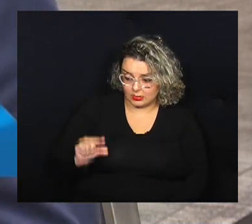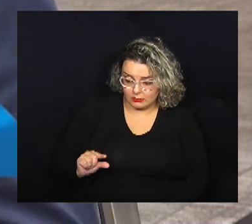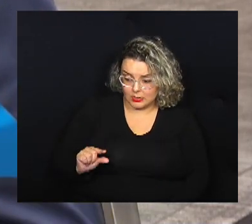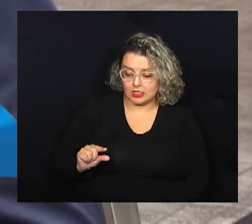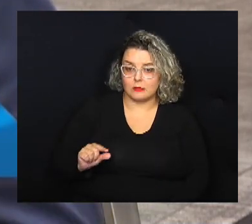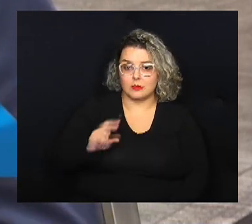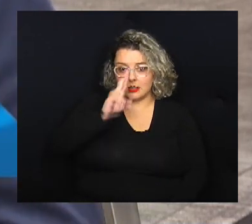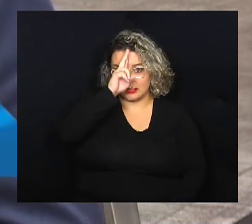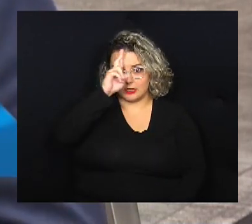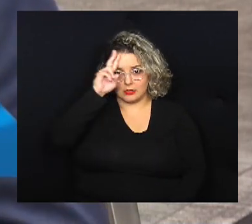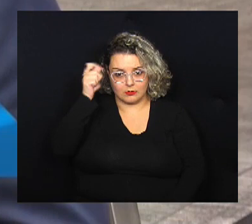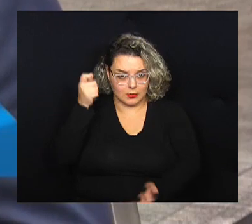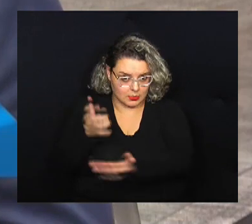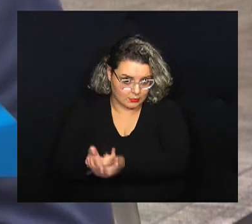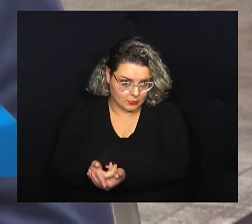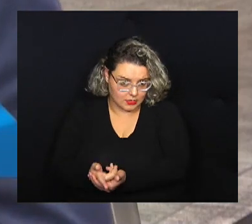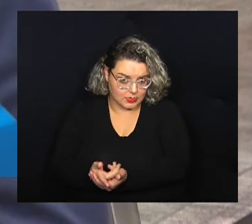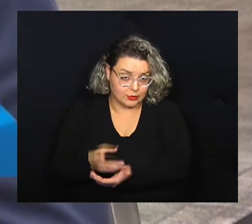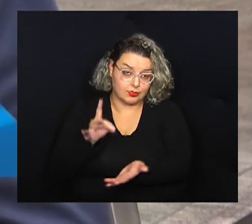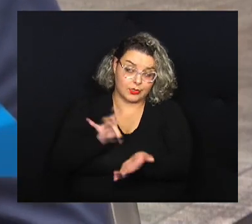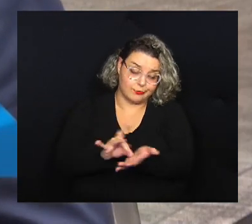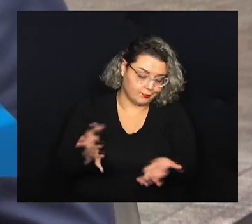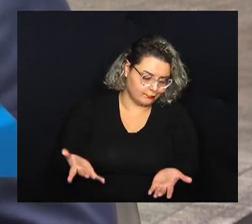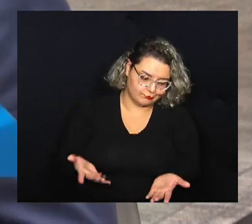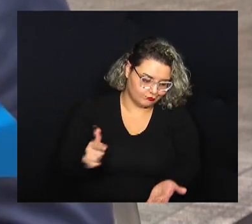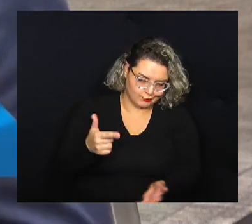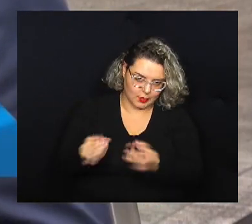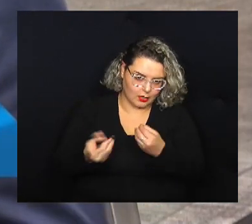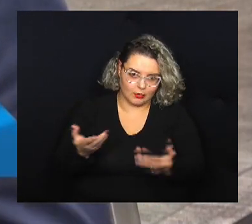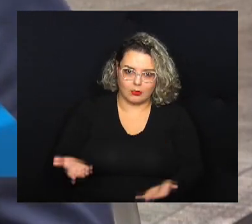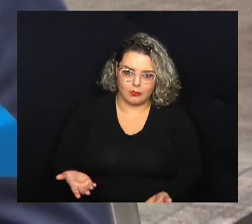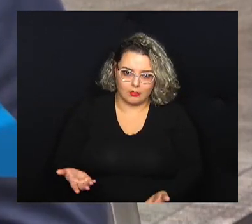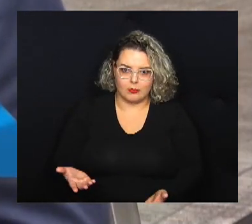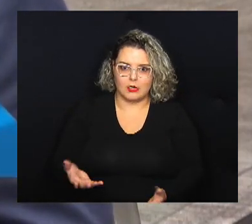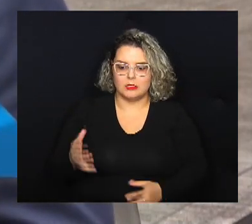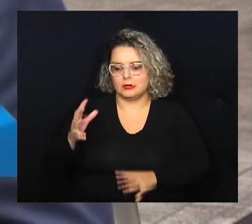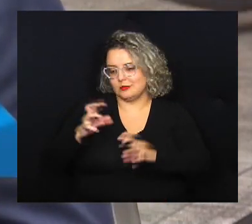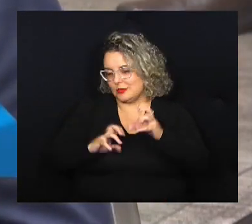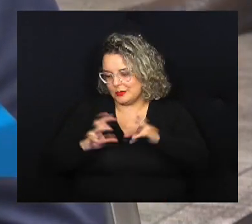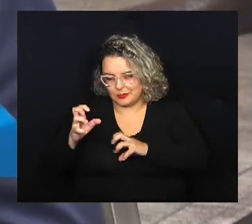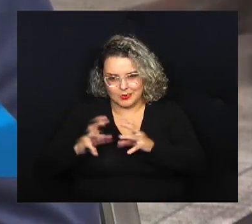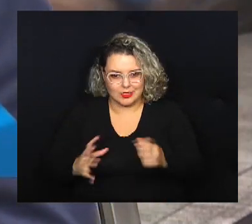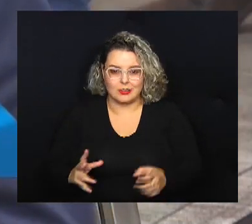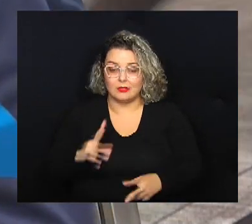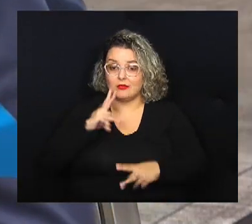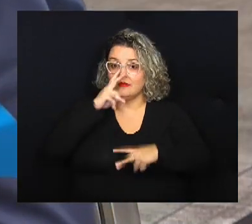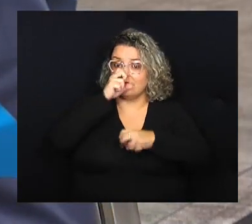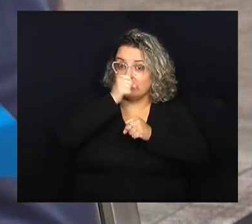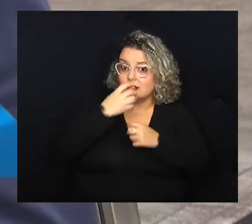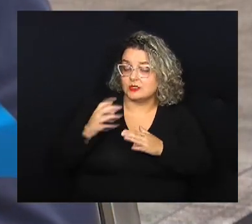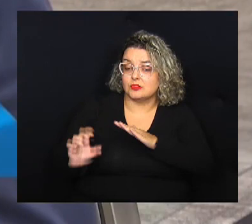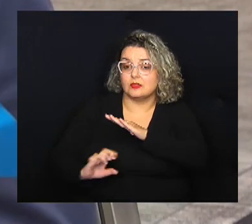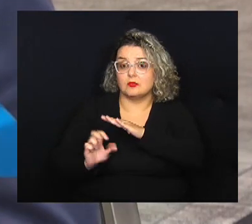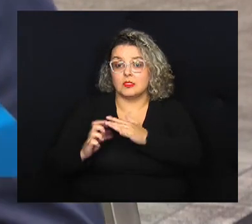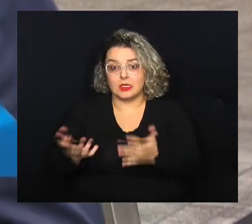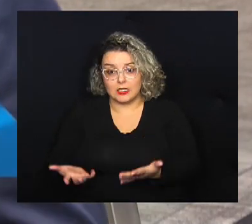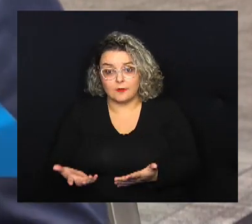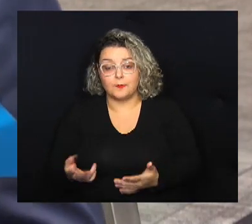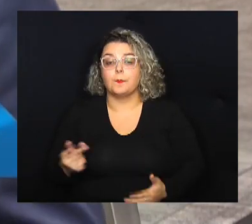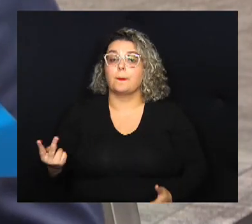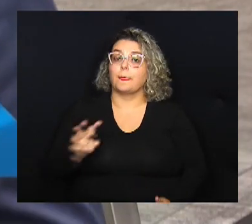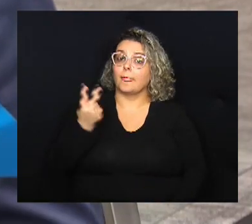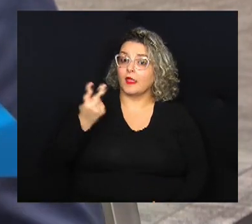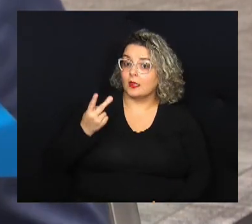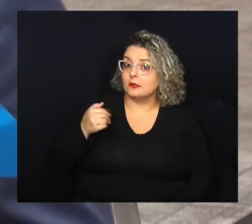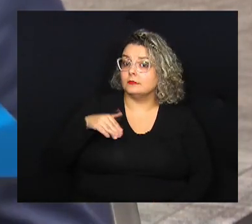que realmente é desumano, né? Existe uma briga já muito forte com a empresa para que ela valorize